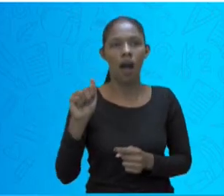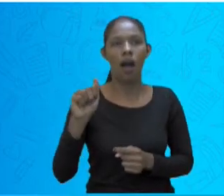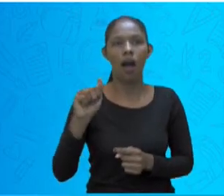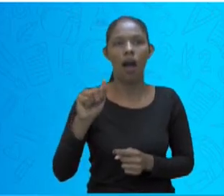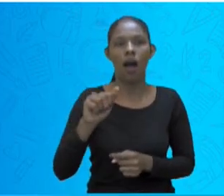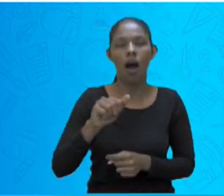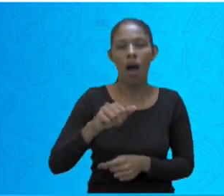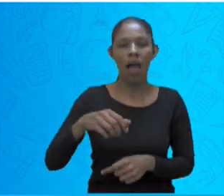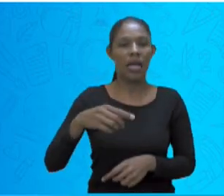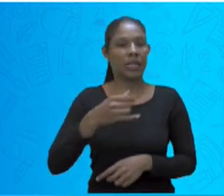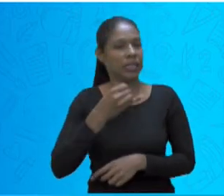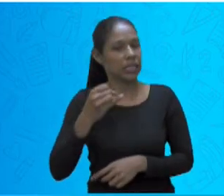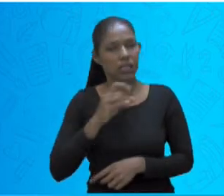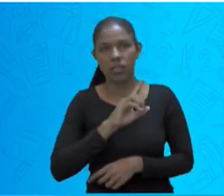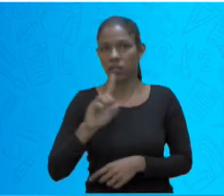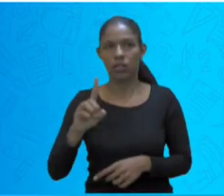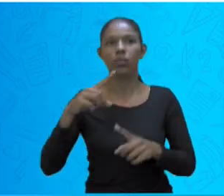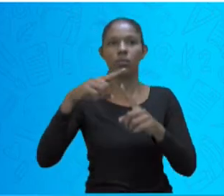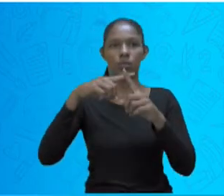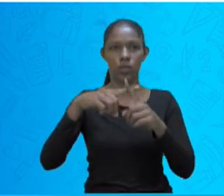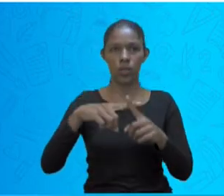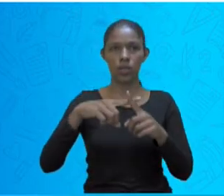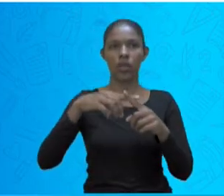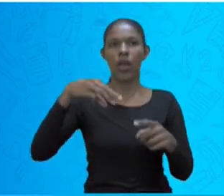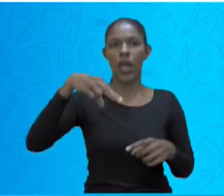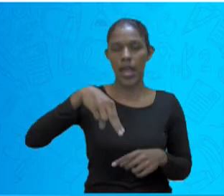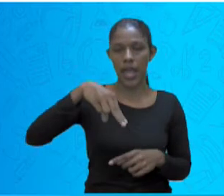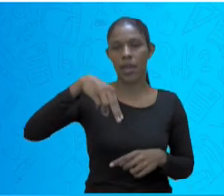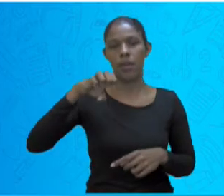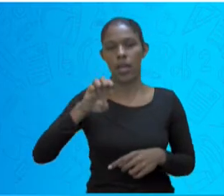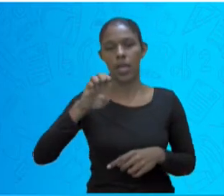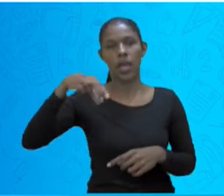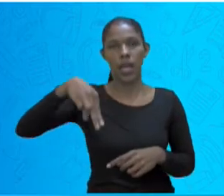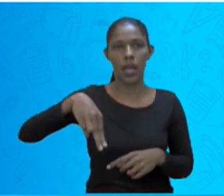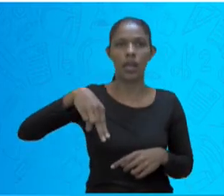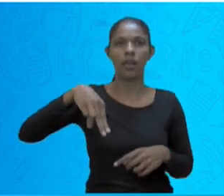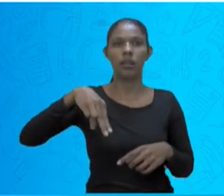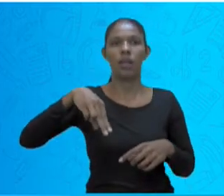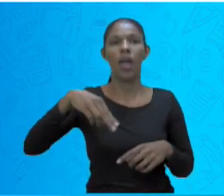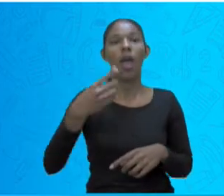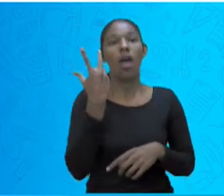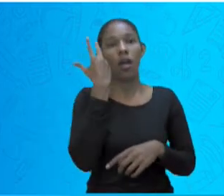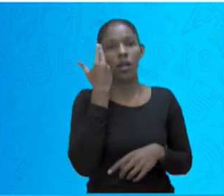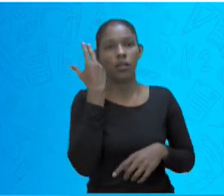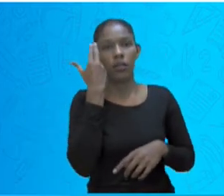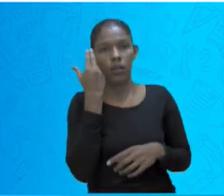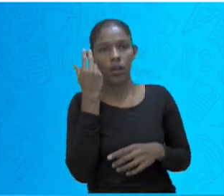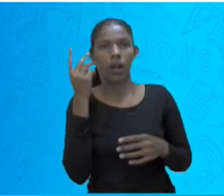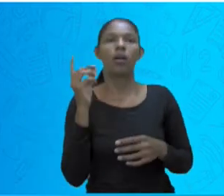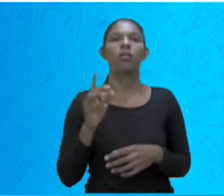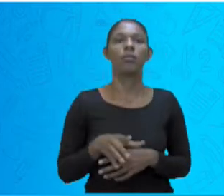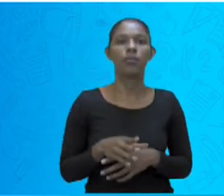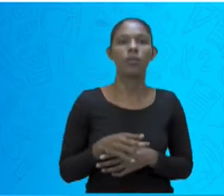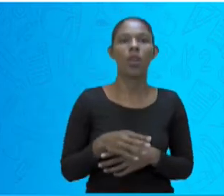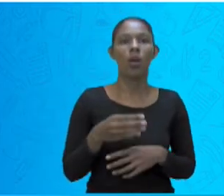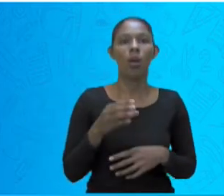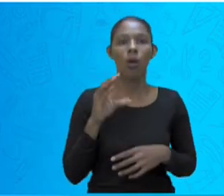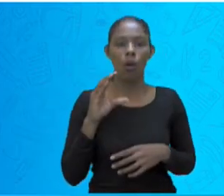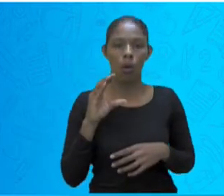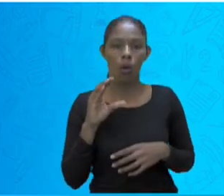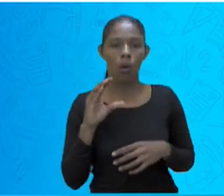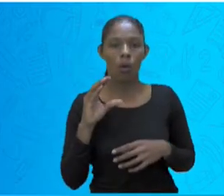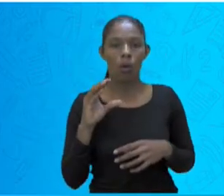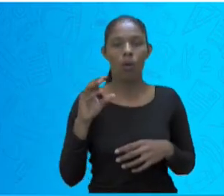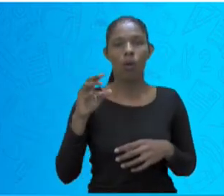naturais, com N maior ou igual a 2, e P, divisor comum de N e M,